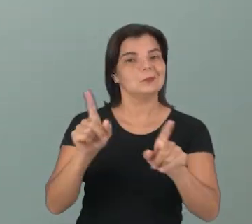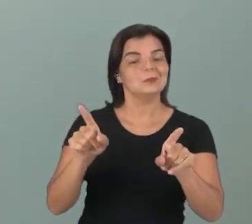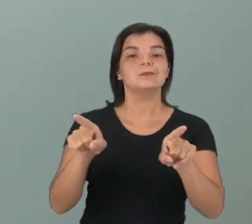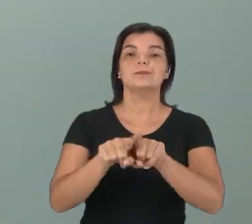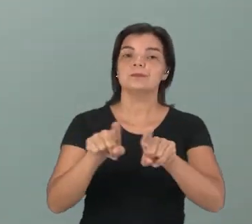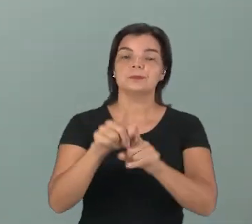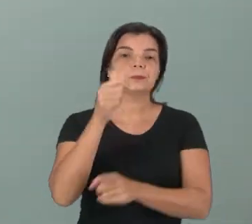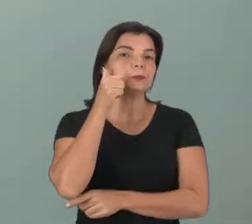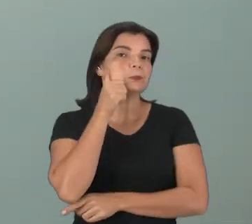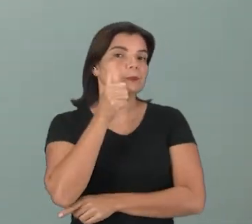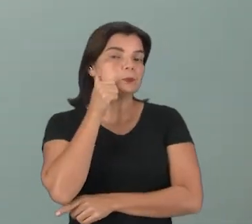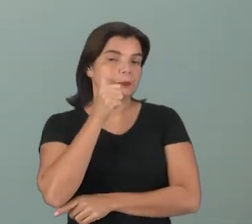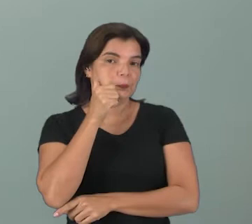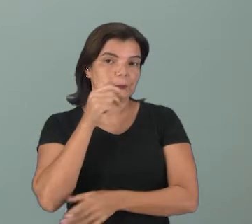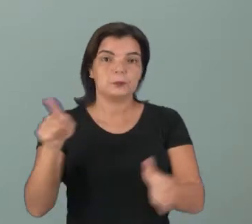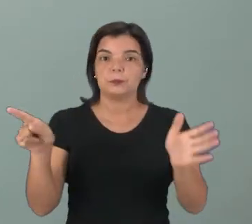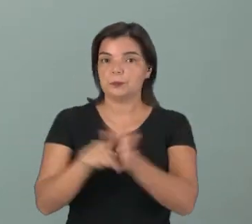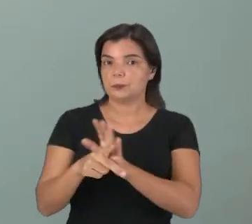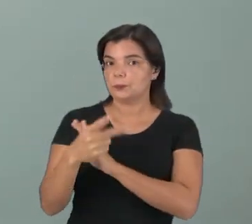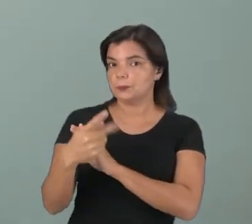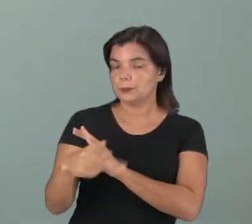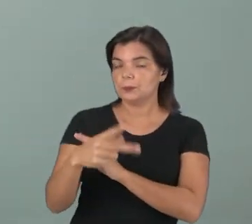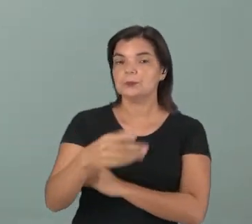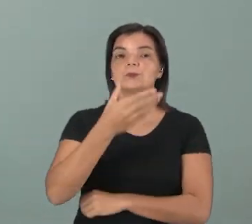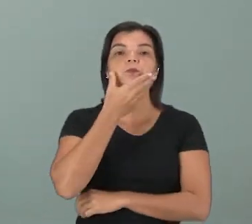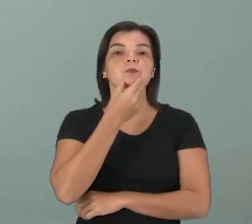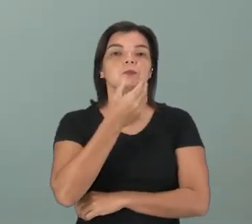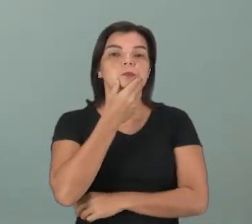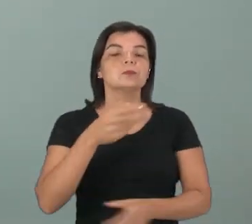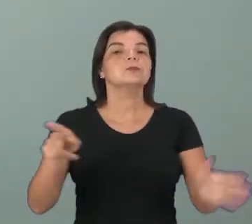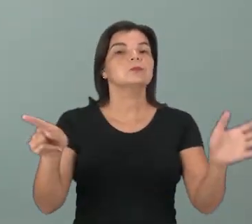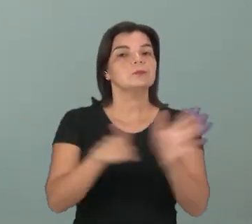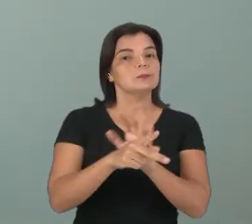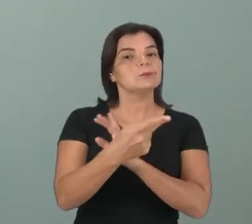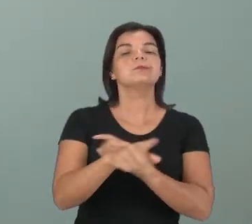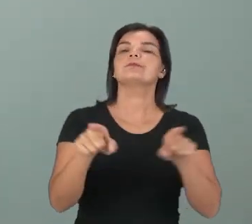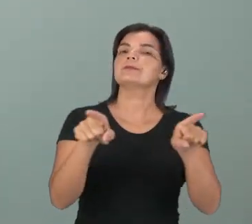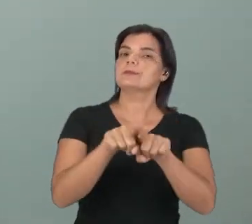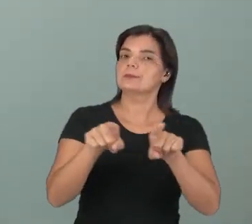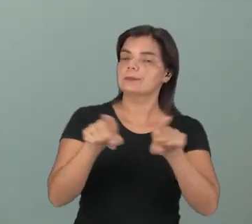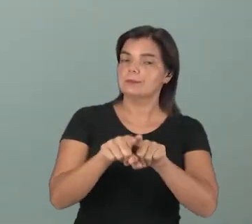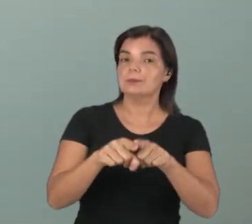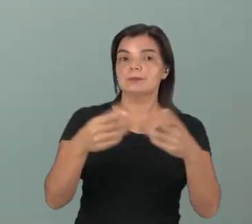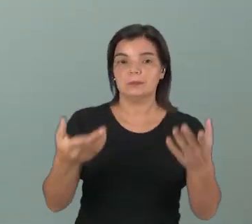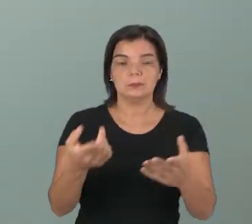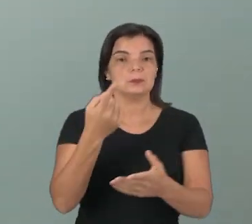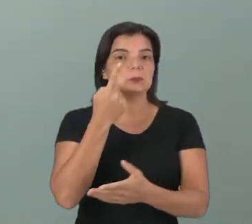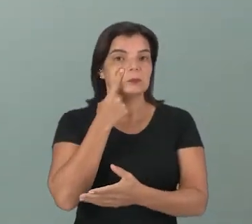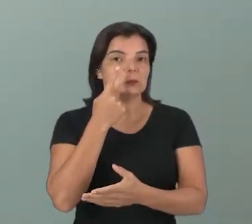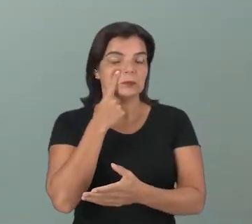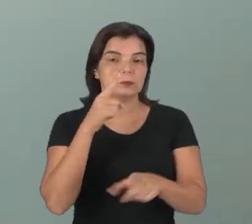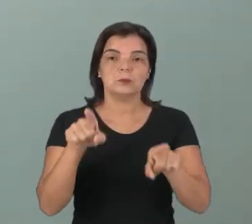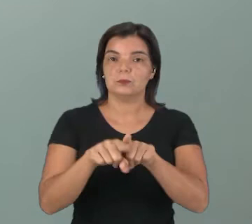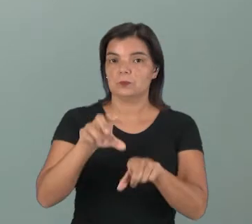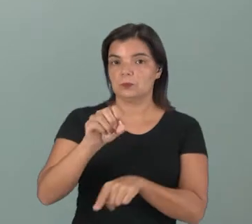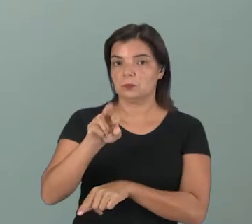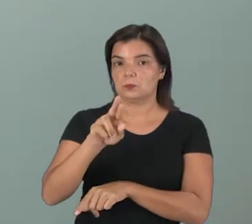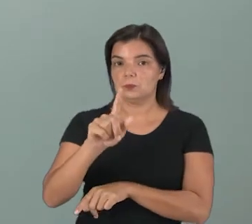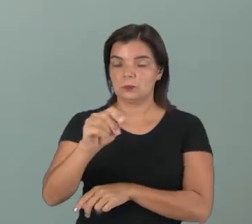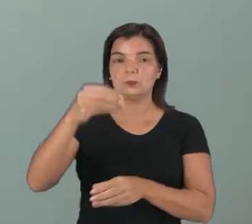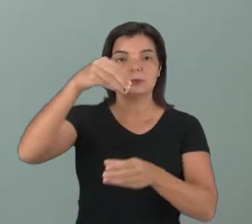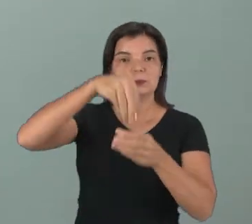a parte feminina vão ter órgãos próprios e a parte masculina também, sendo que a gente vai ter os órgãos